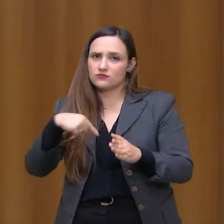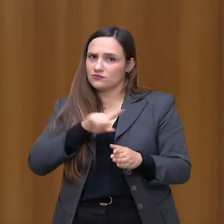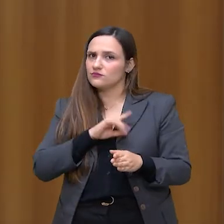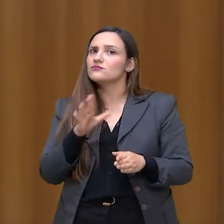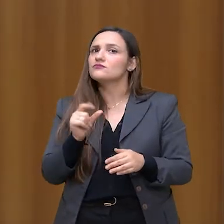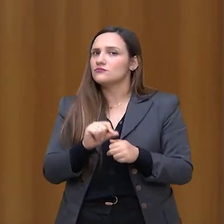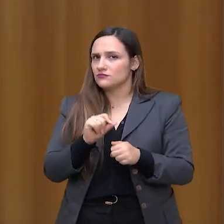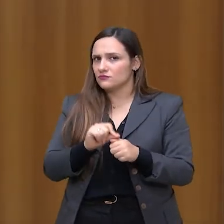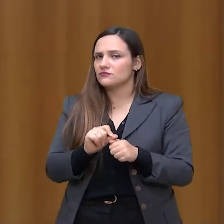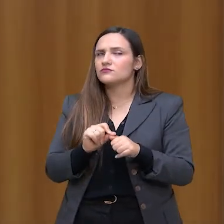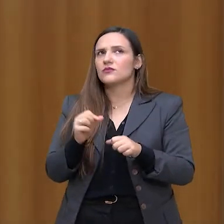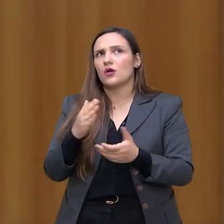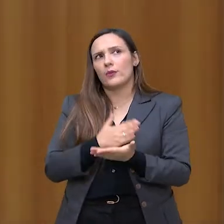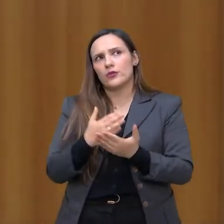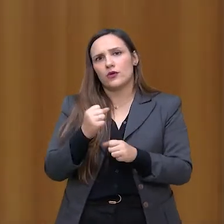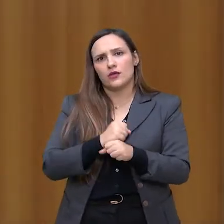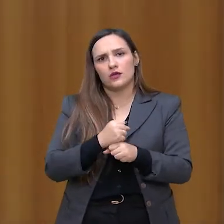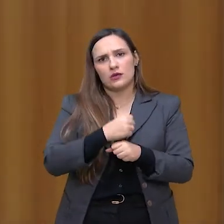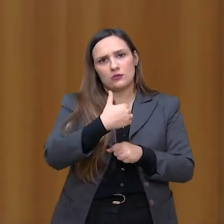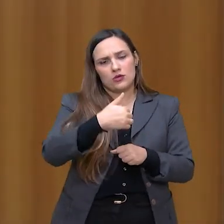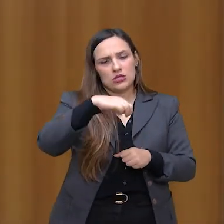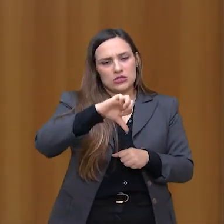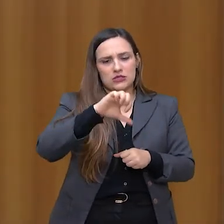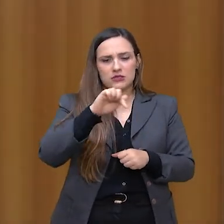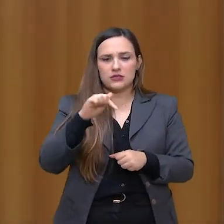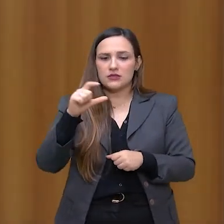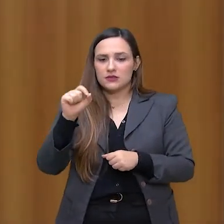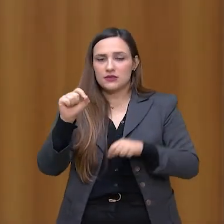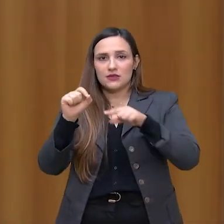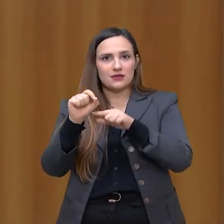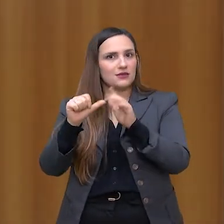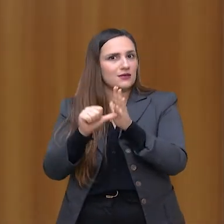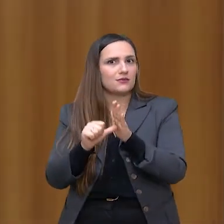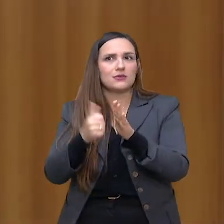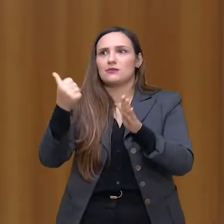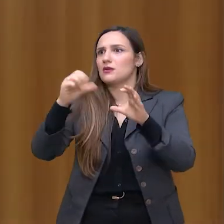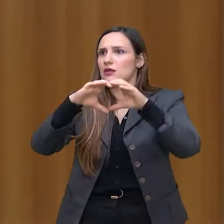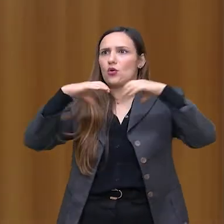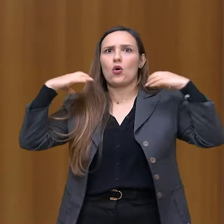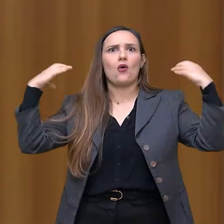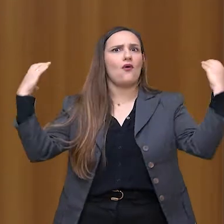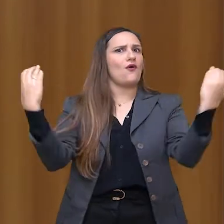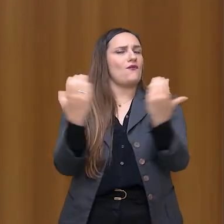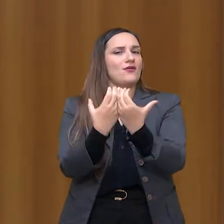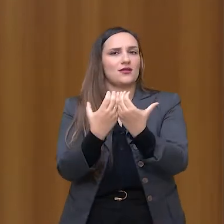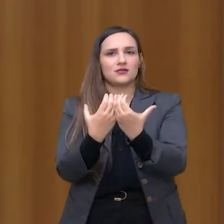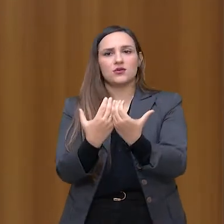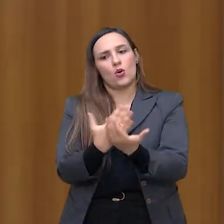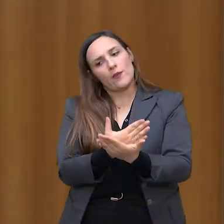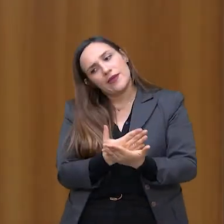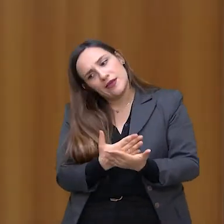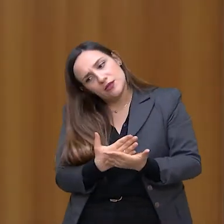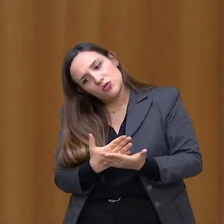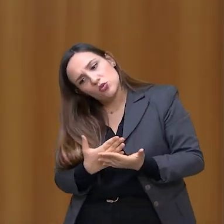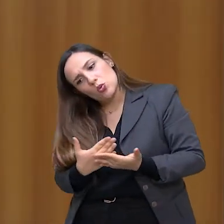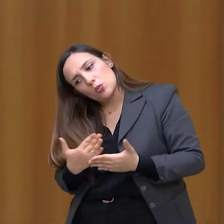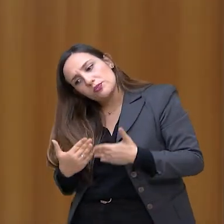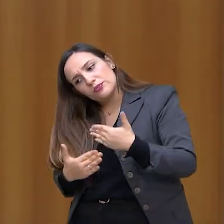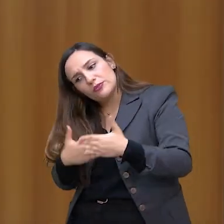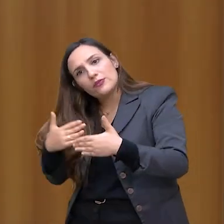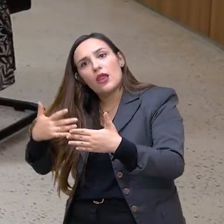eu falei, desde a década de 70, nossa primeira grande conferência, né, do meio ambiente, e vamos trabalhando,